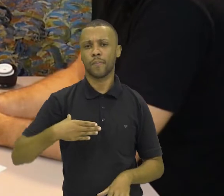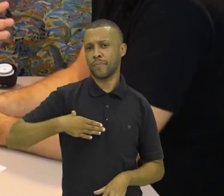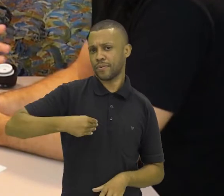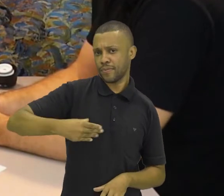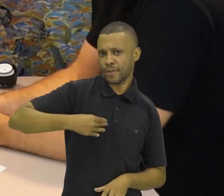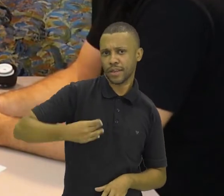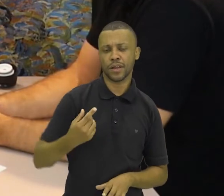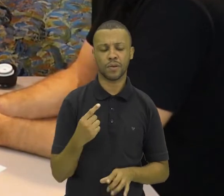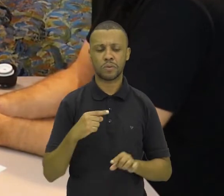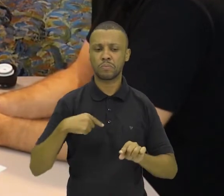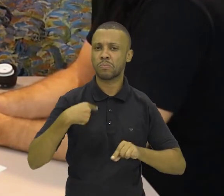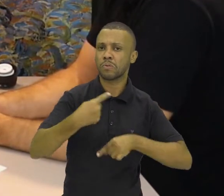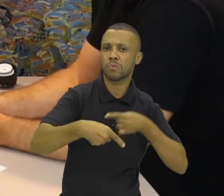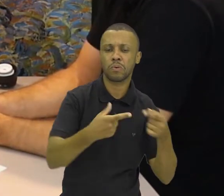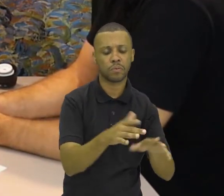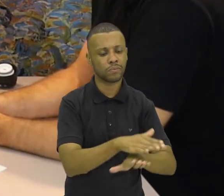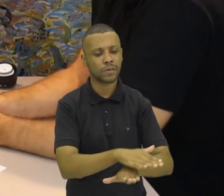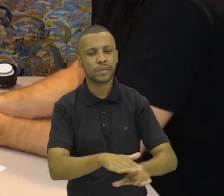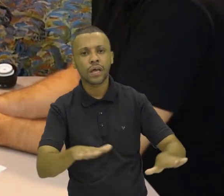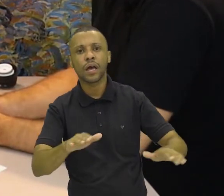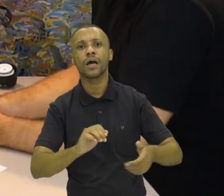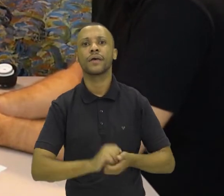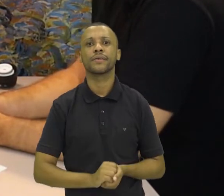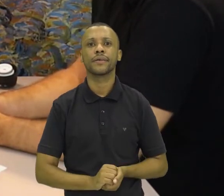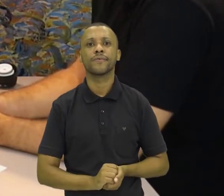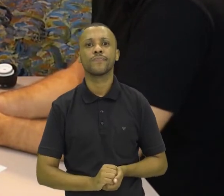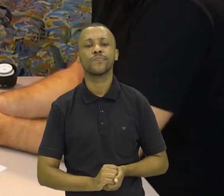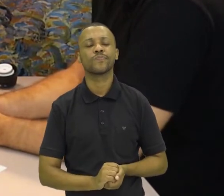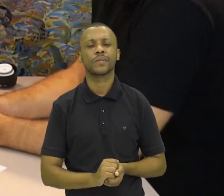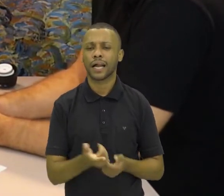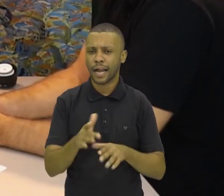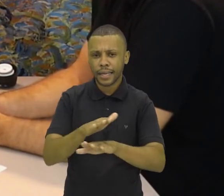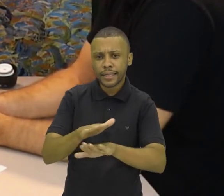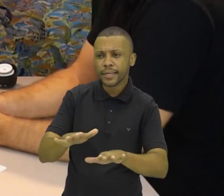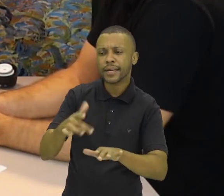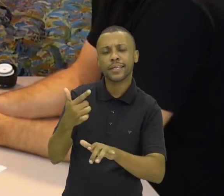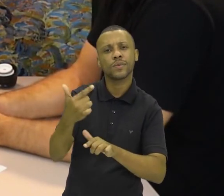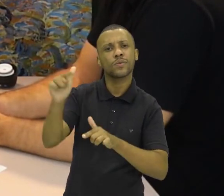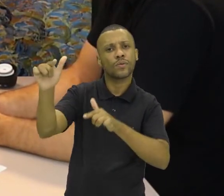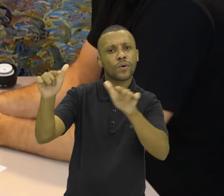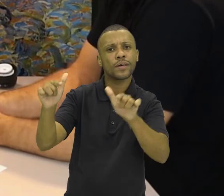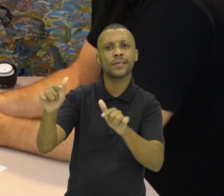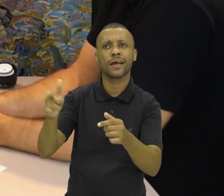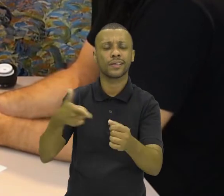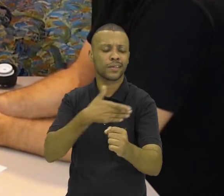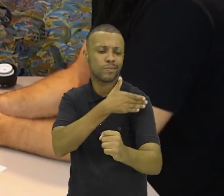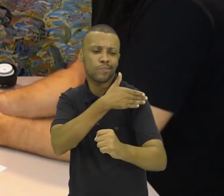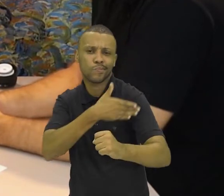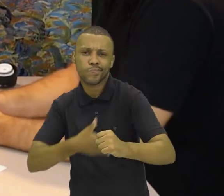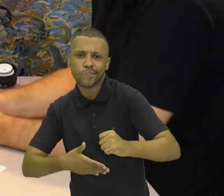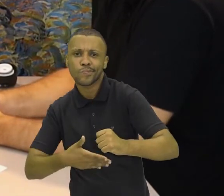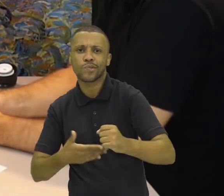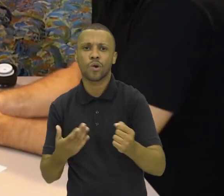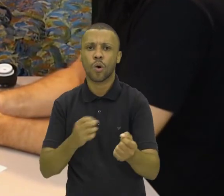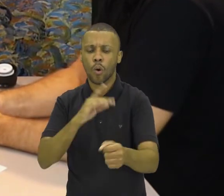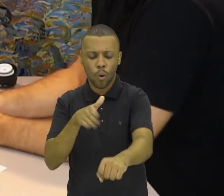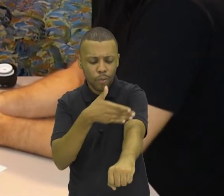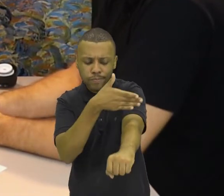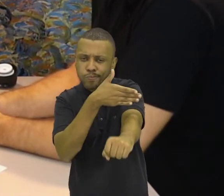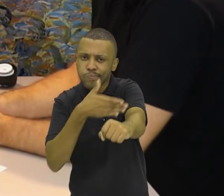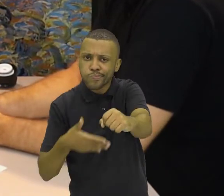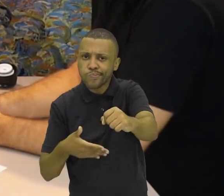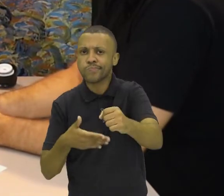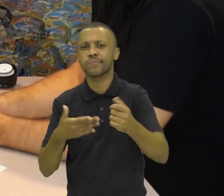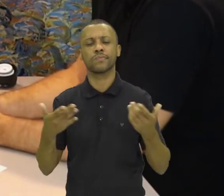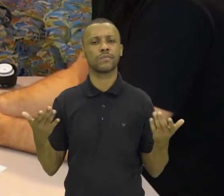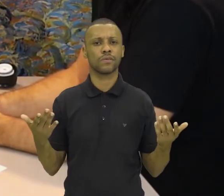pequenininhos, seus filhos, os filhos deles e as outras crianças, minha netinha, que não tem o braço esquerdo, o antebraço,